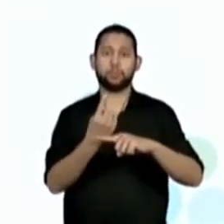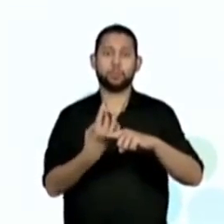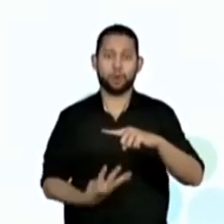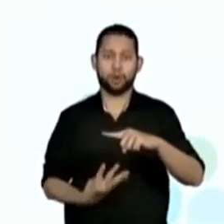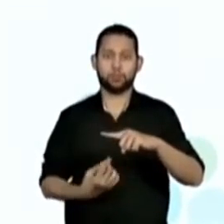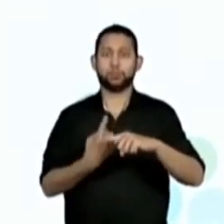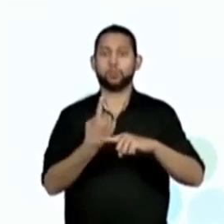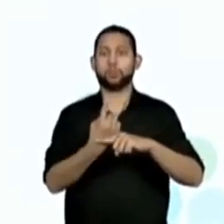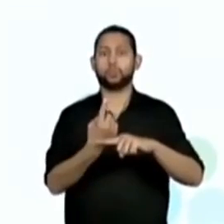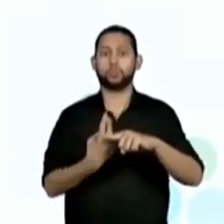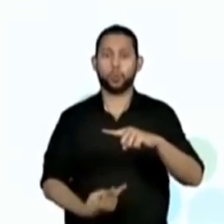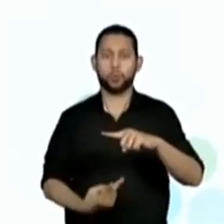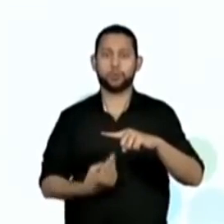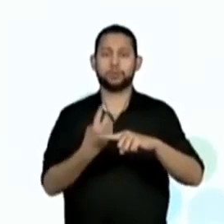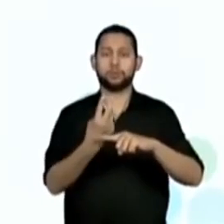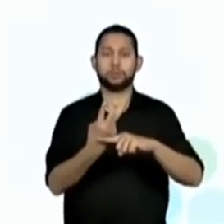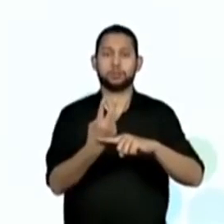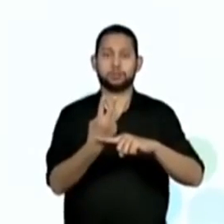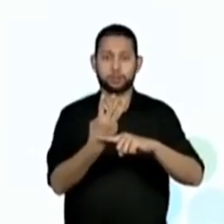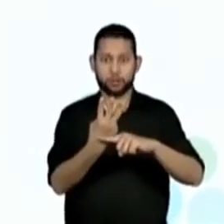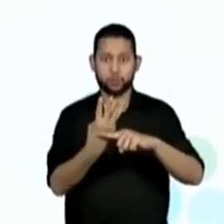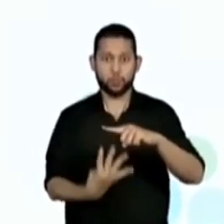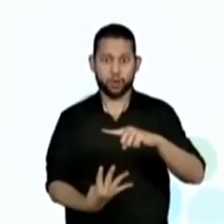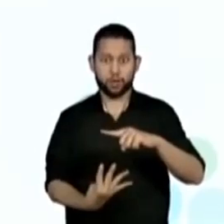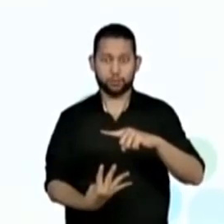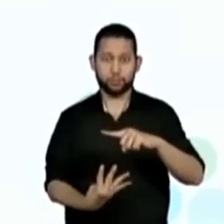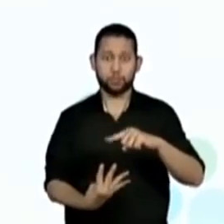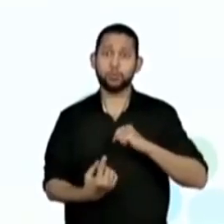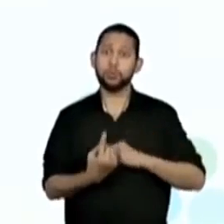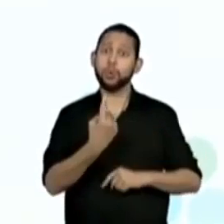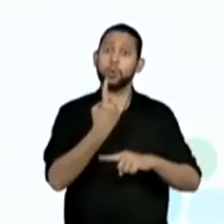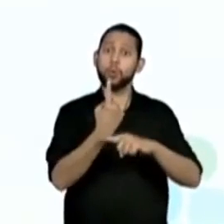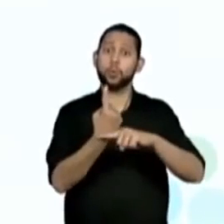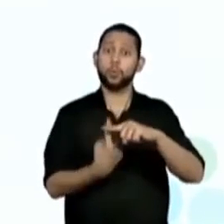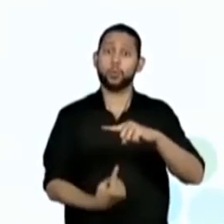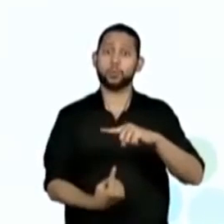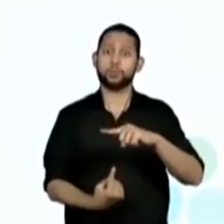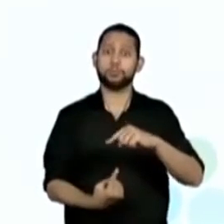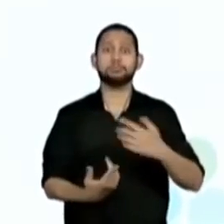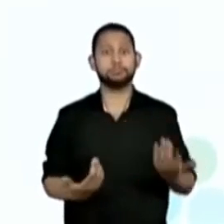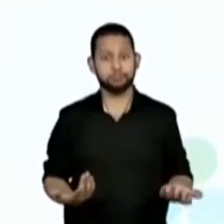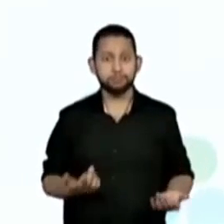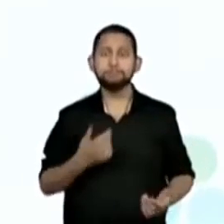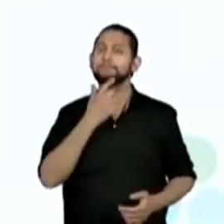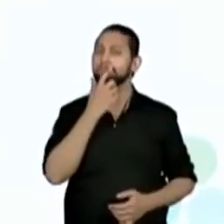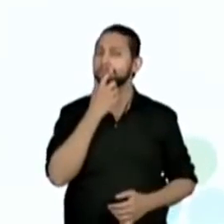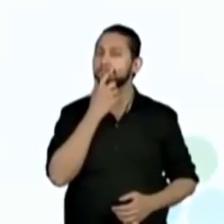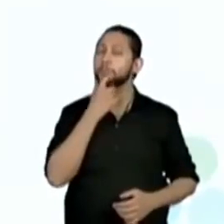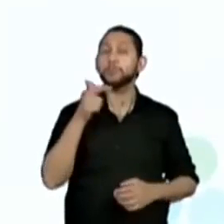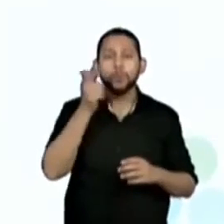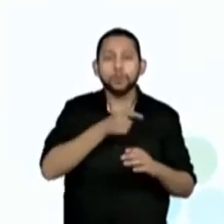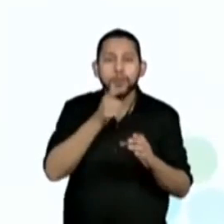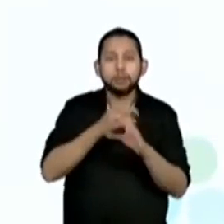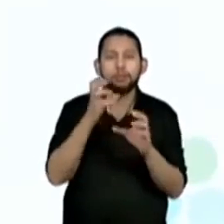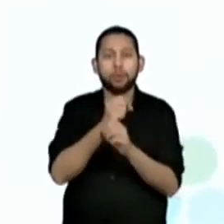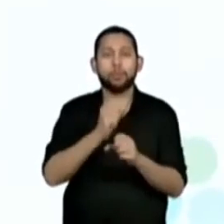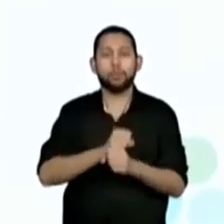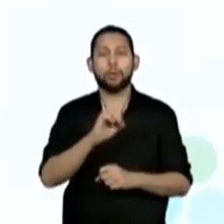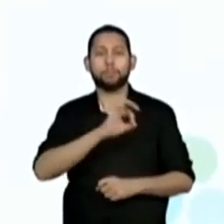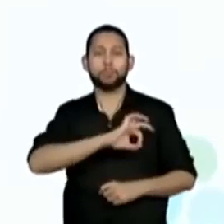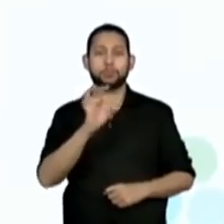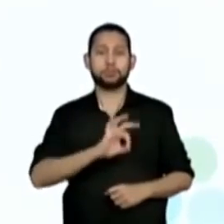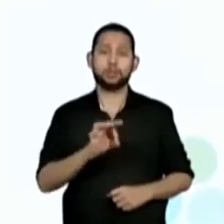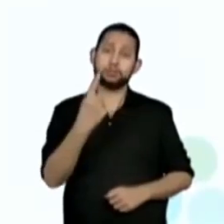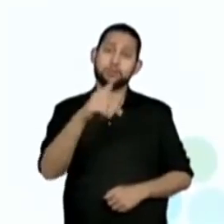3/4 e um inteiro para calcular porcentagens utilizando estratégias